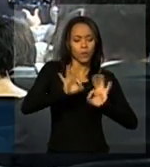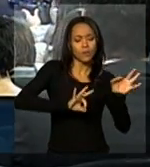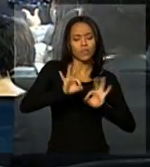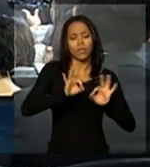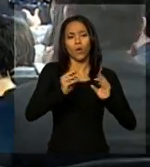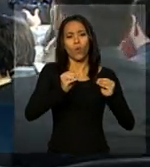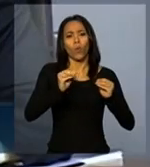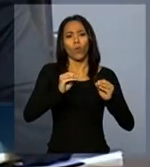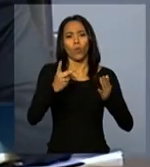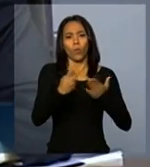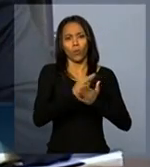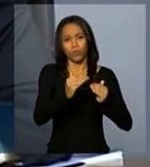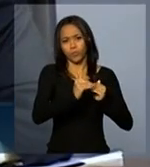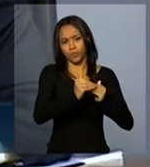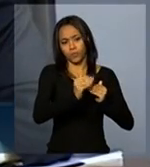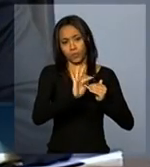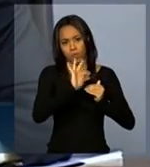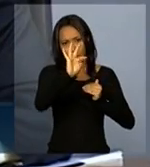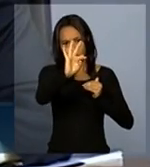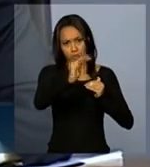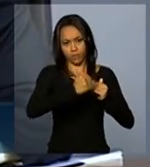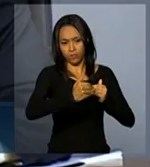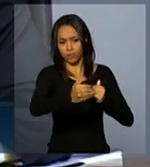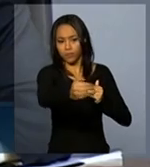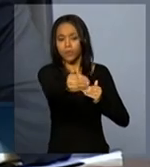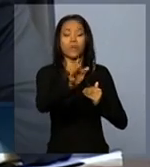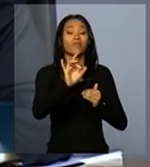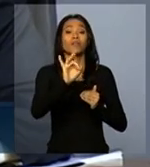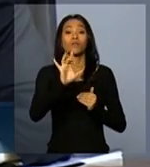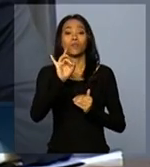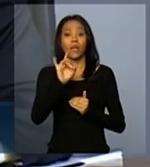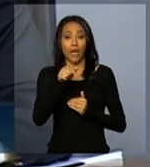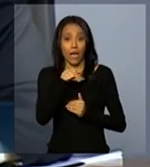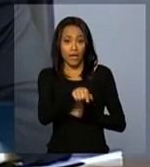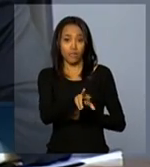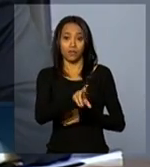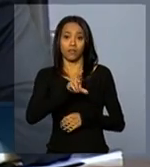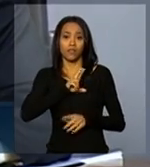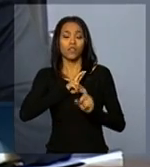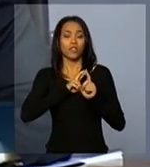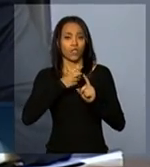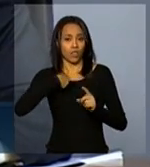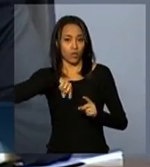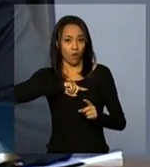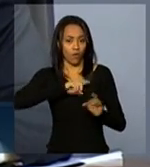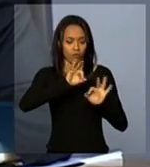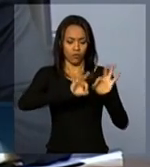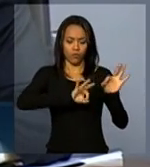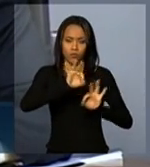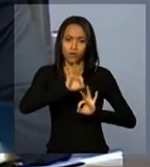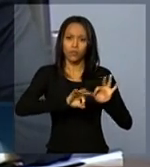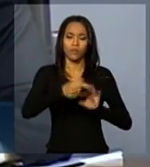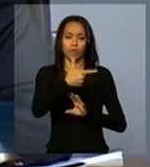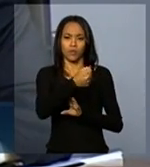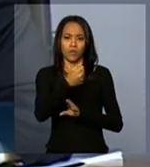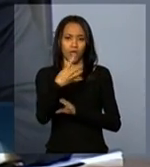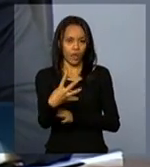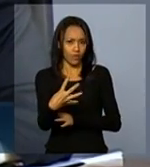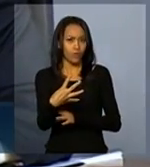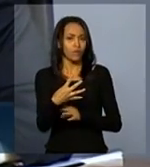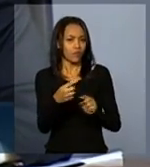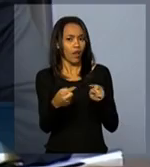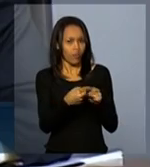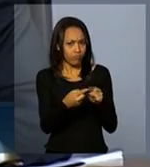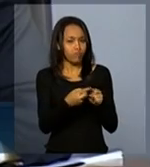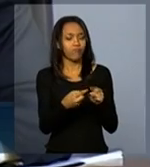Não, não, eu acho que esse resultado só vem confirmar que a nossa projeção para 2014 está